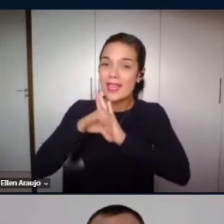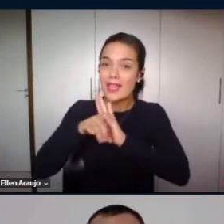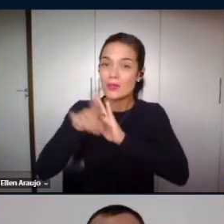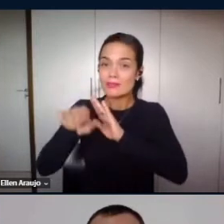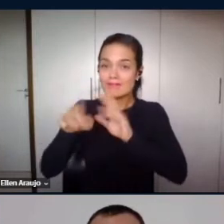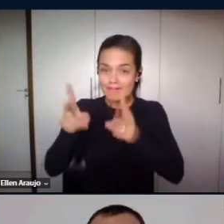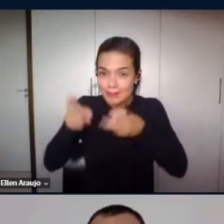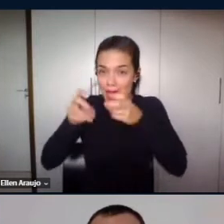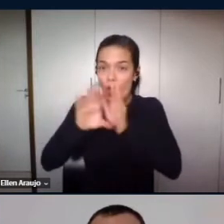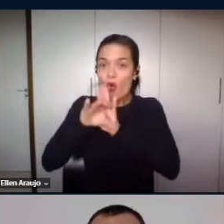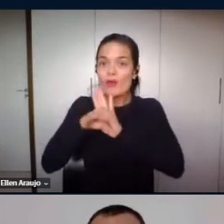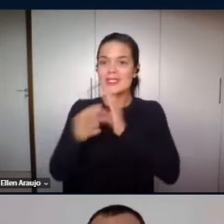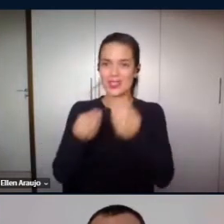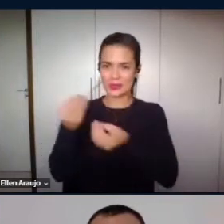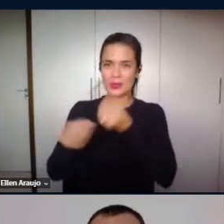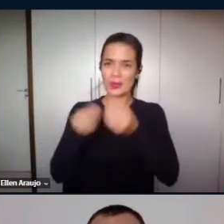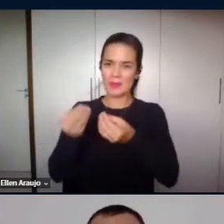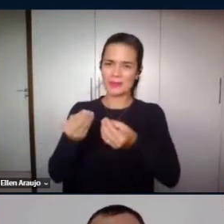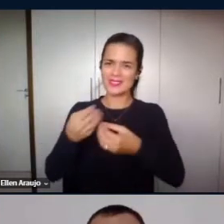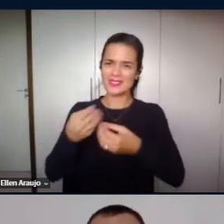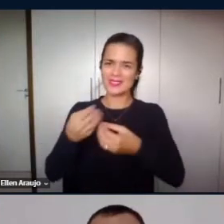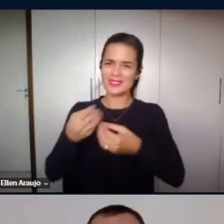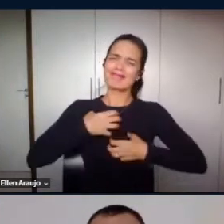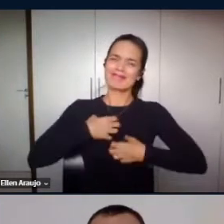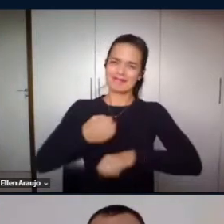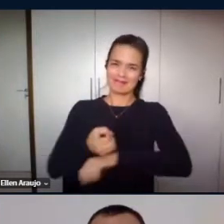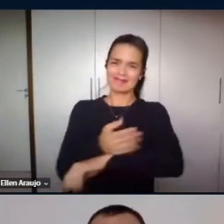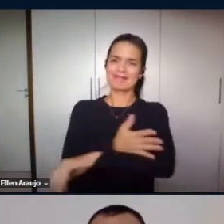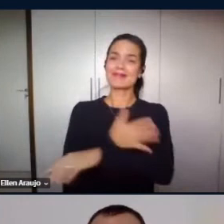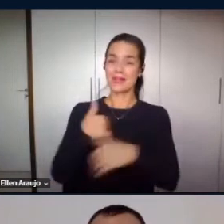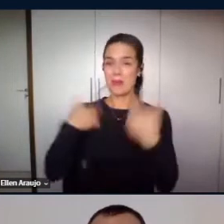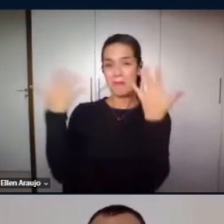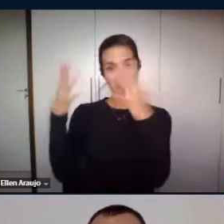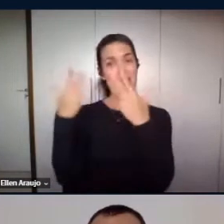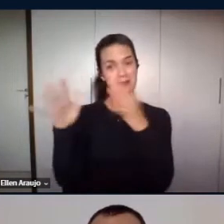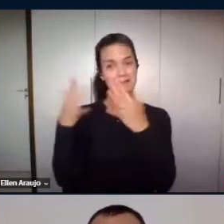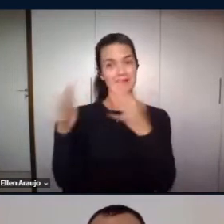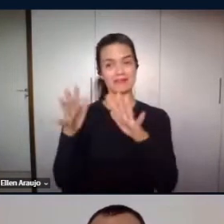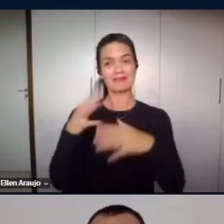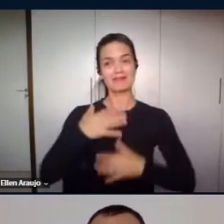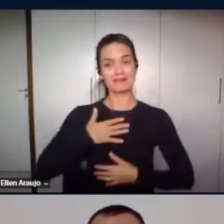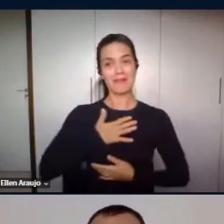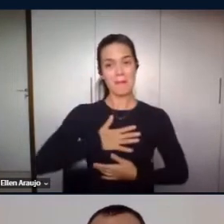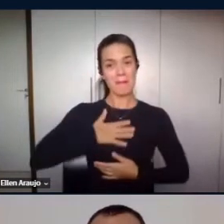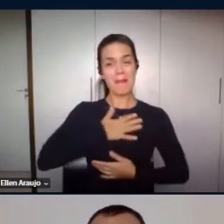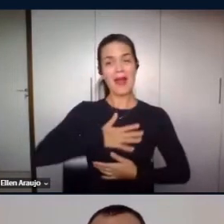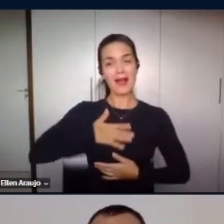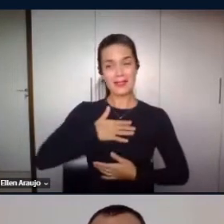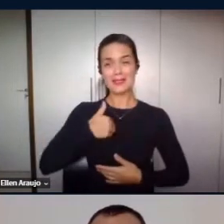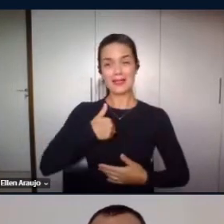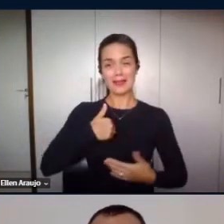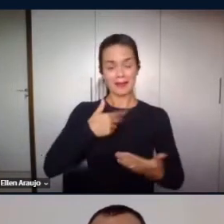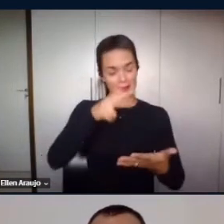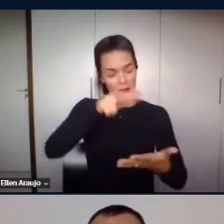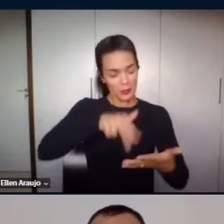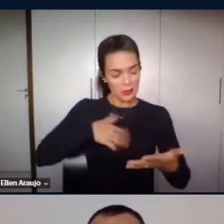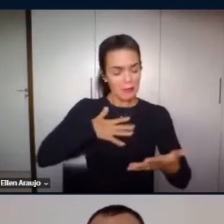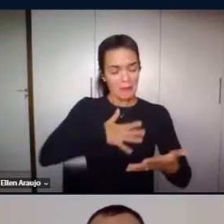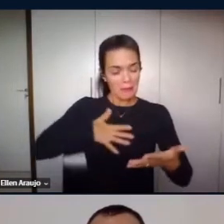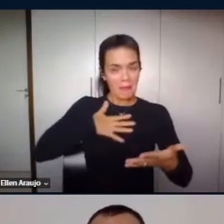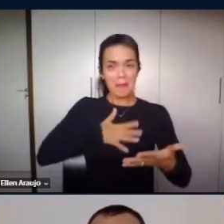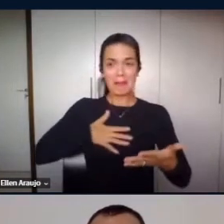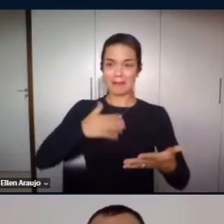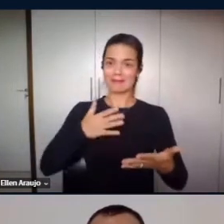conceitos. Tá? Então, no primeiro momento, eu quero te dar parabéns e te falar sobre o meu encantamento, né? Como